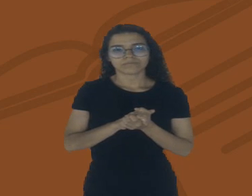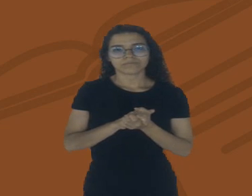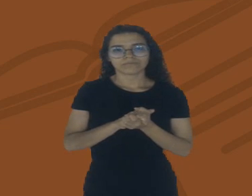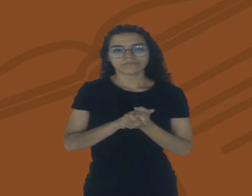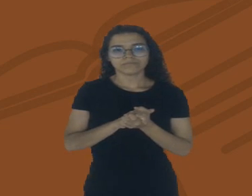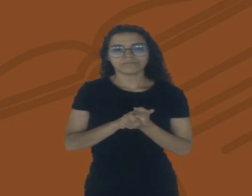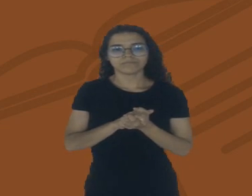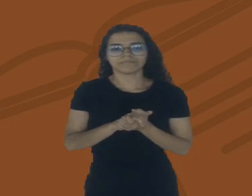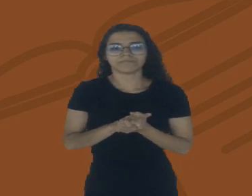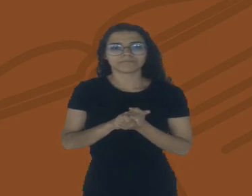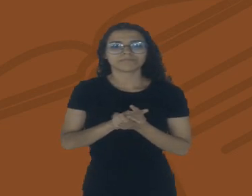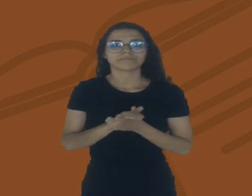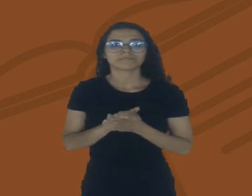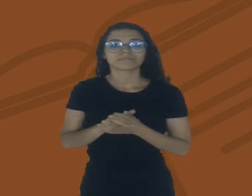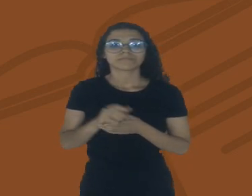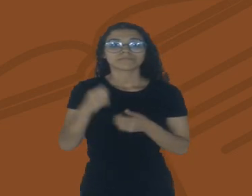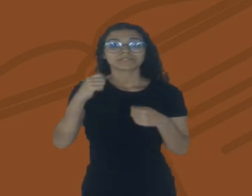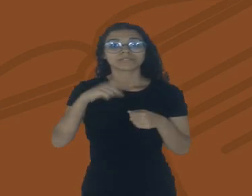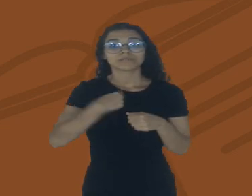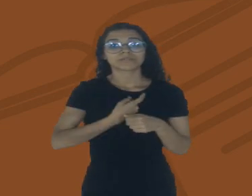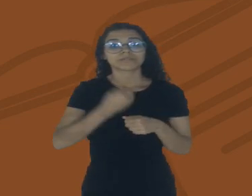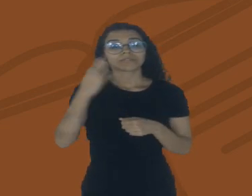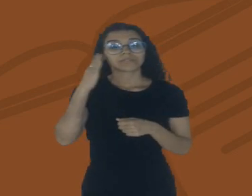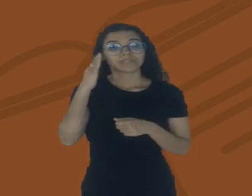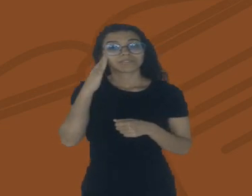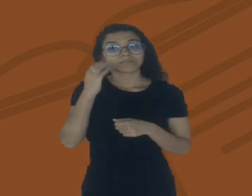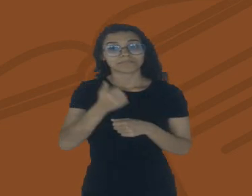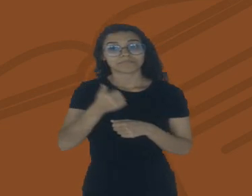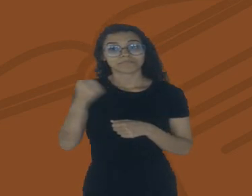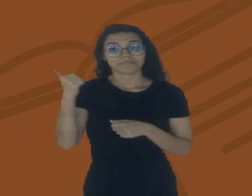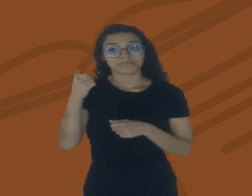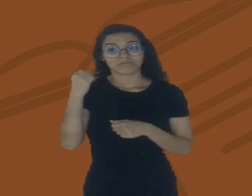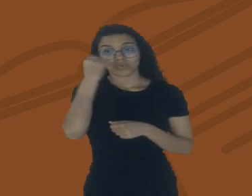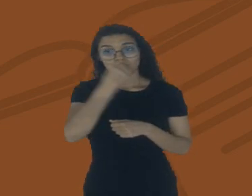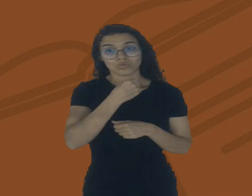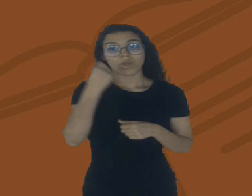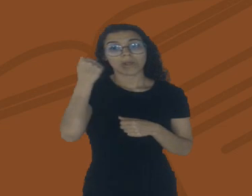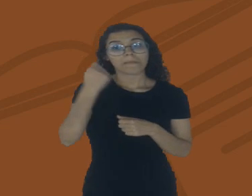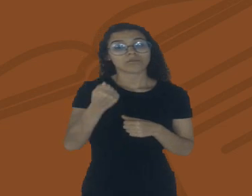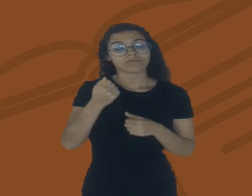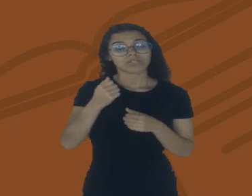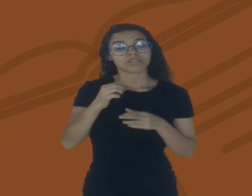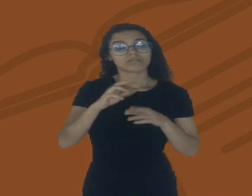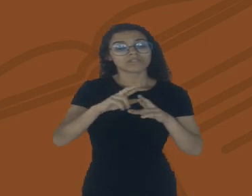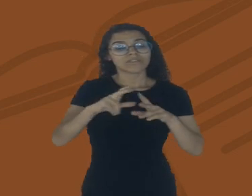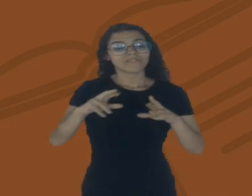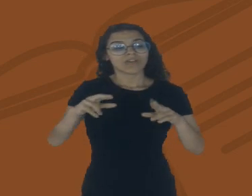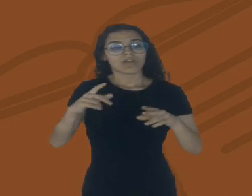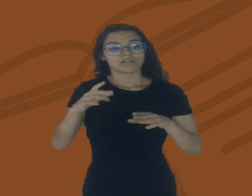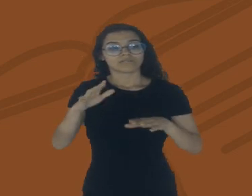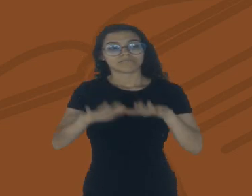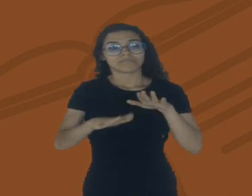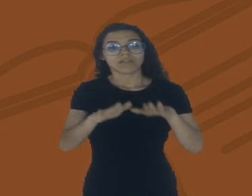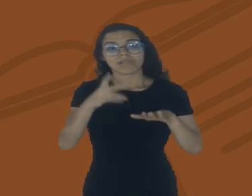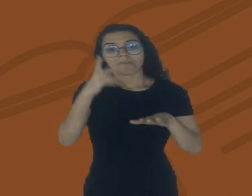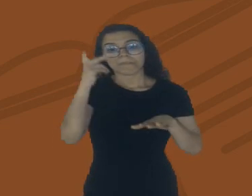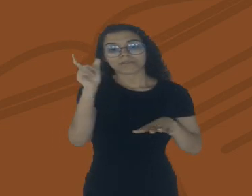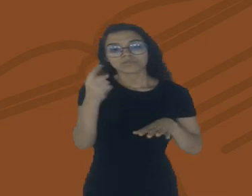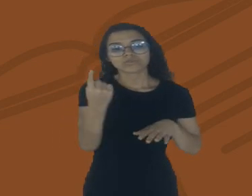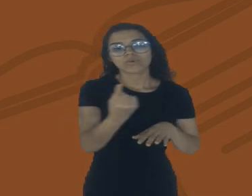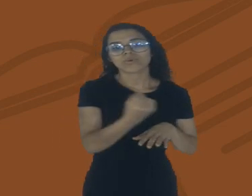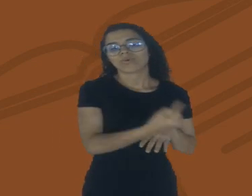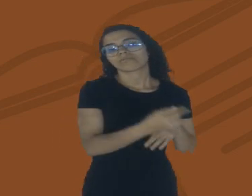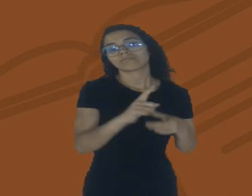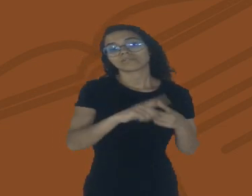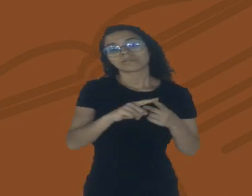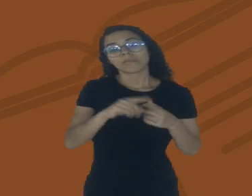gente entenda que esse número pode variar de acordo com a idade de cada indivíduo e as necessidades do desenvolvimento do seu corpo, de acordo